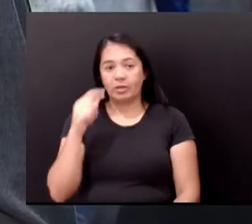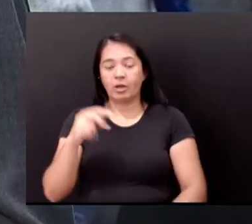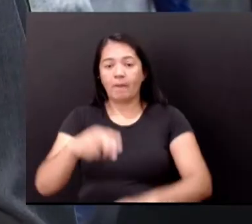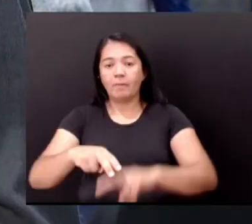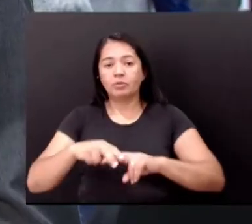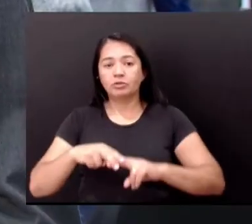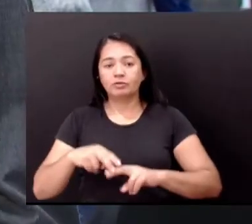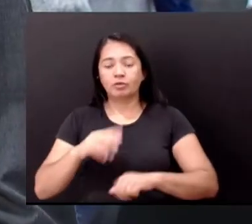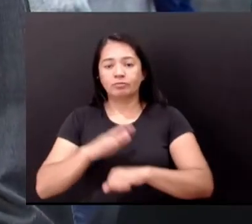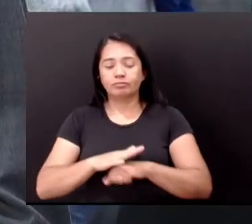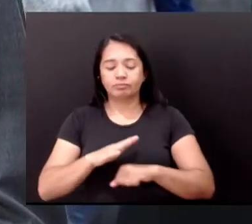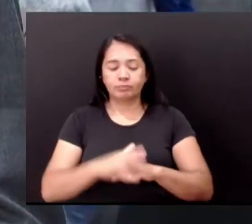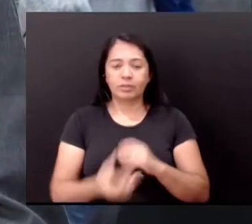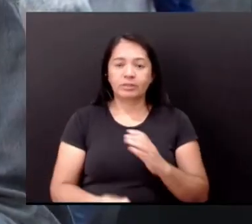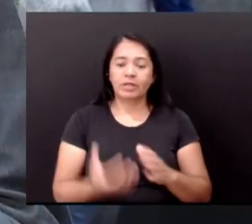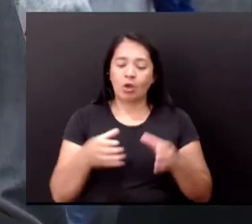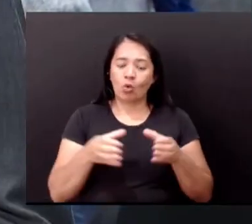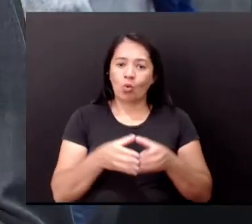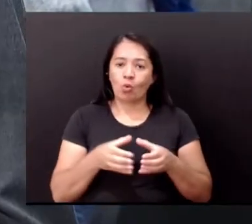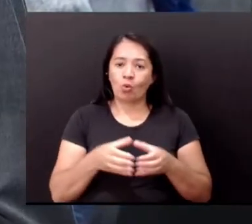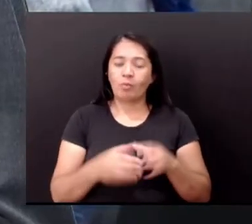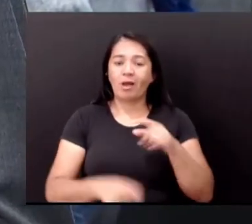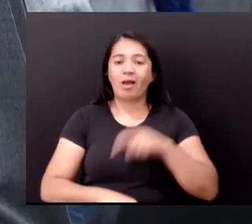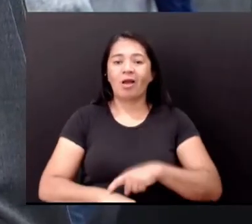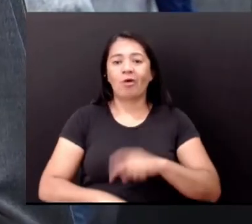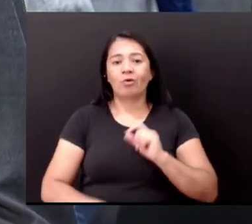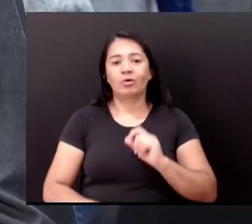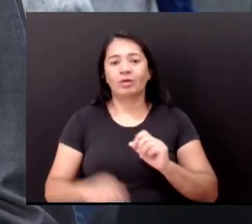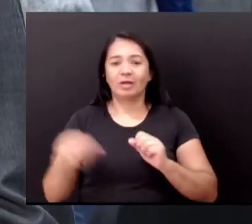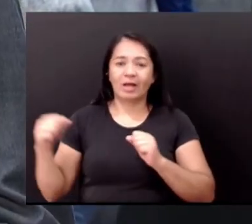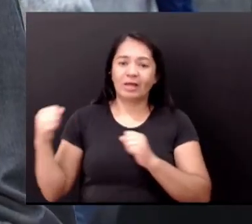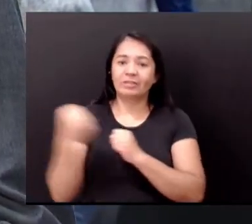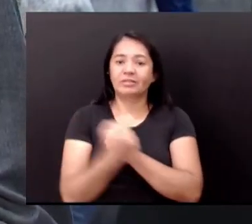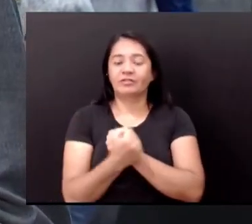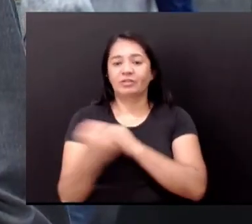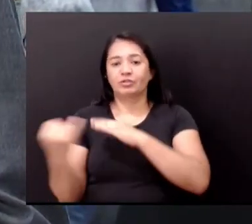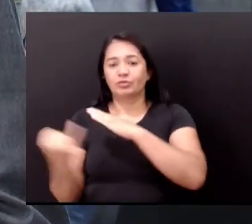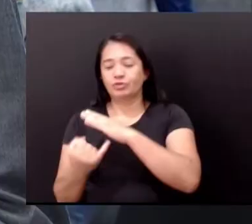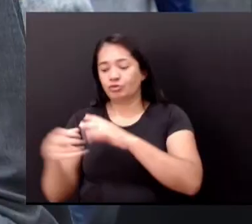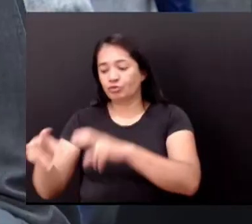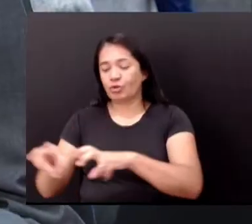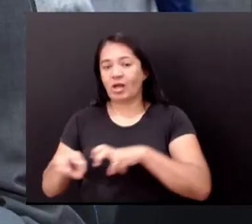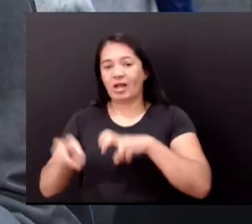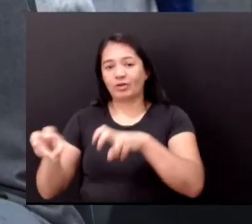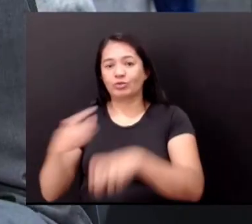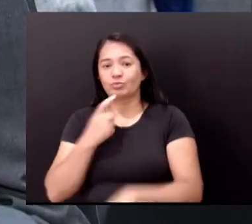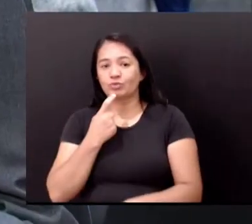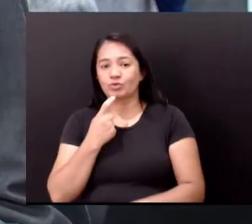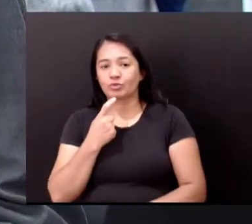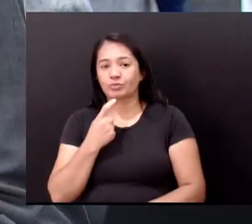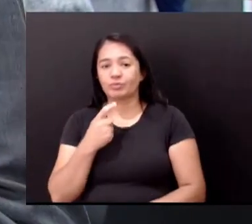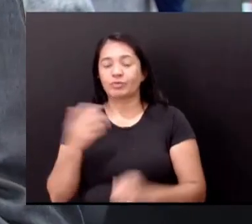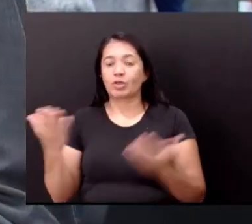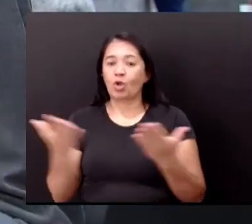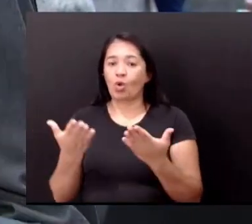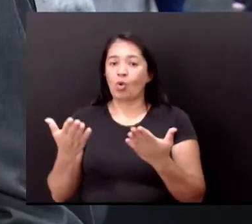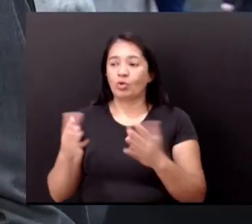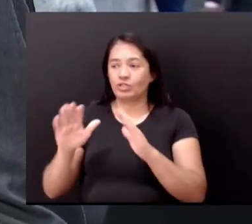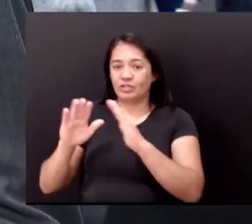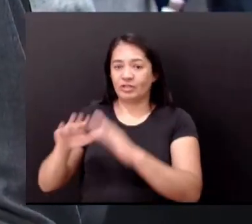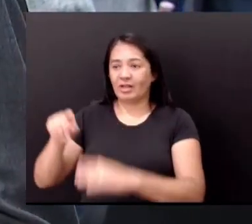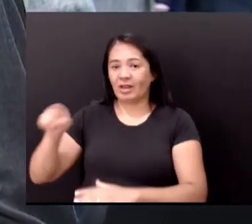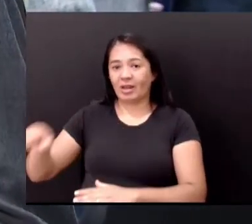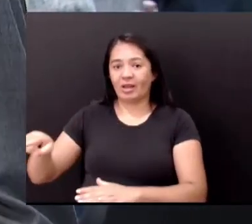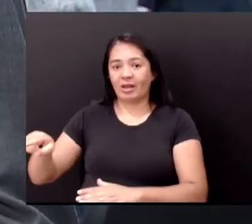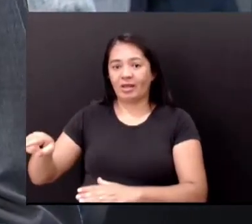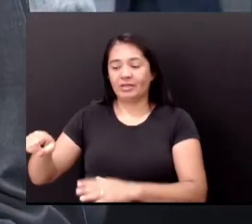nesse momento é a defesa do Instituto Agronômico de Campinas. O Instituto hoje fica sediado na Fazenda